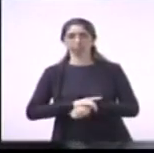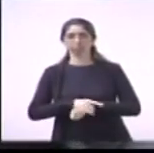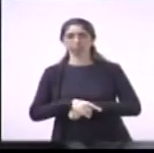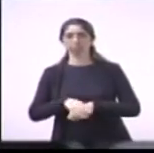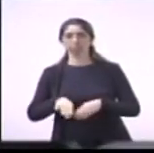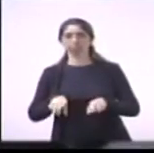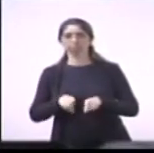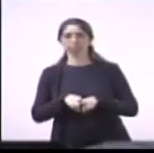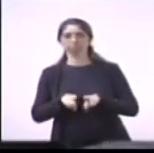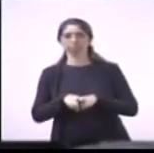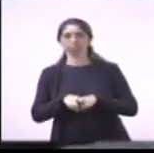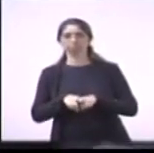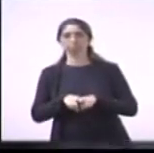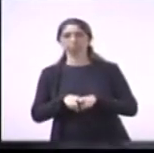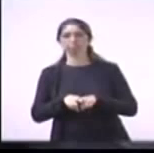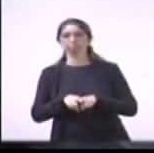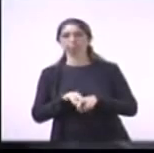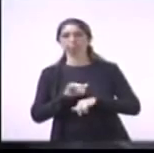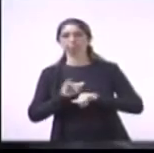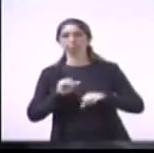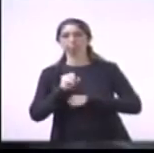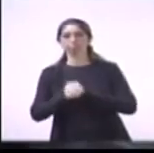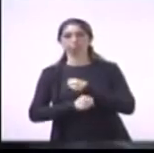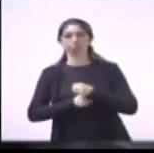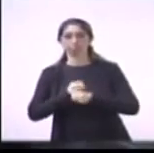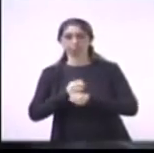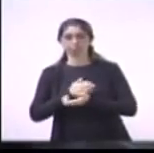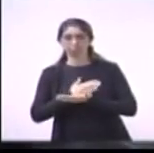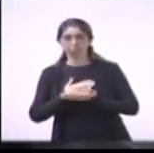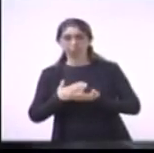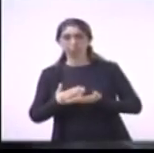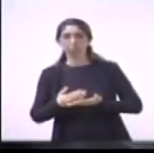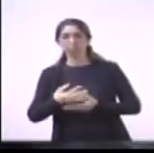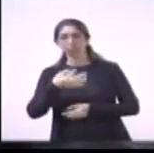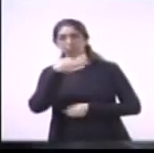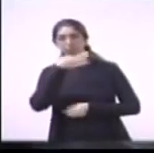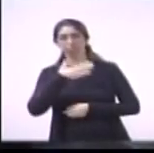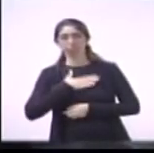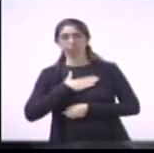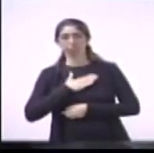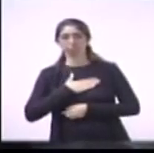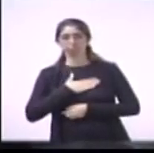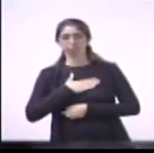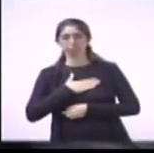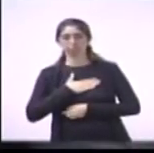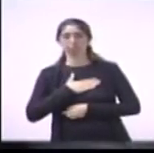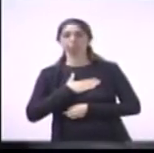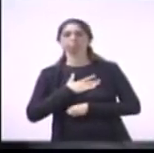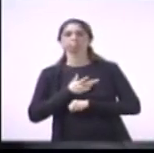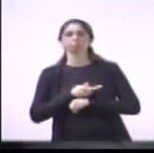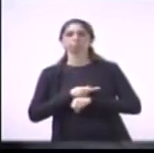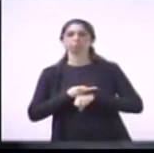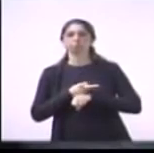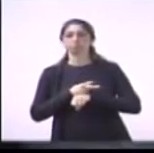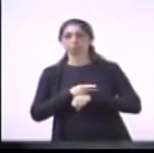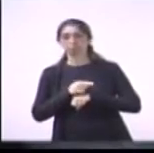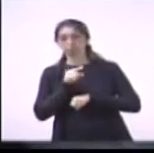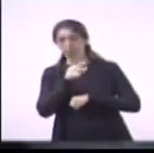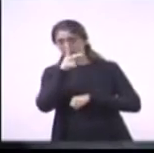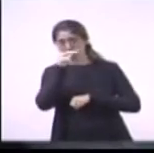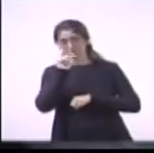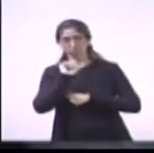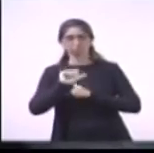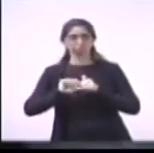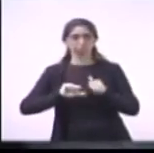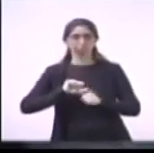e dizer que no início deste ano eu fiz uma indicação propus ao Executivo que altere as leis municipais para